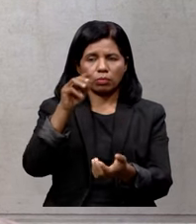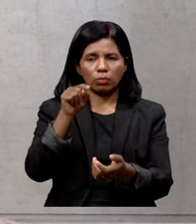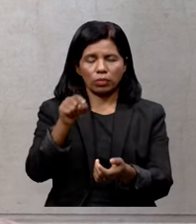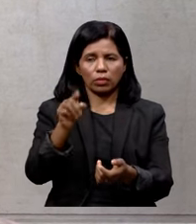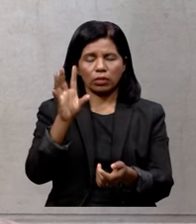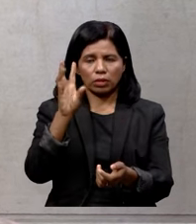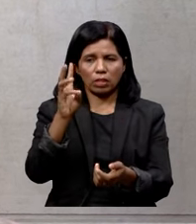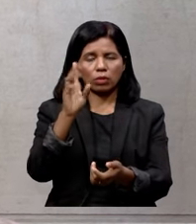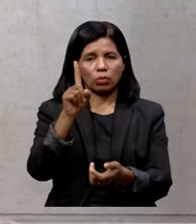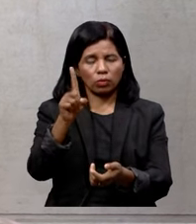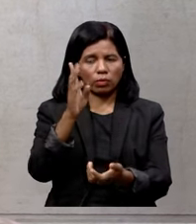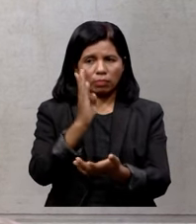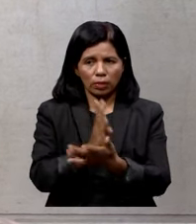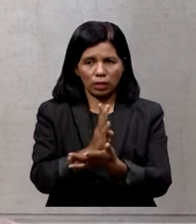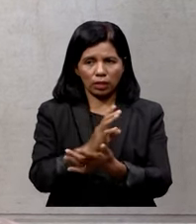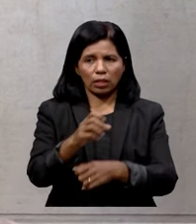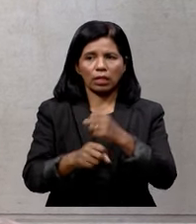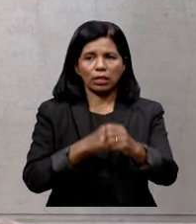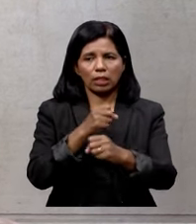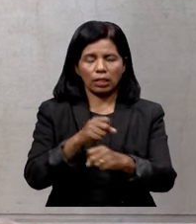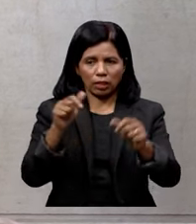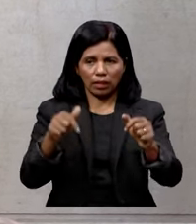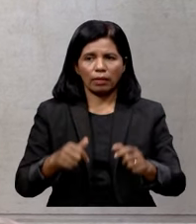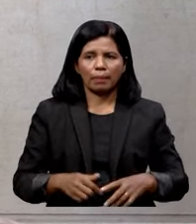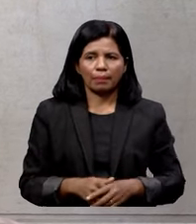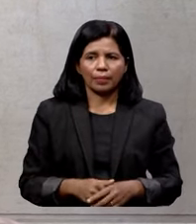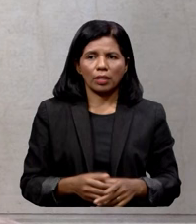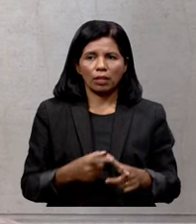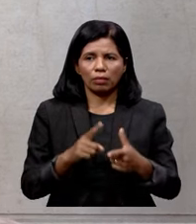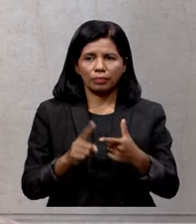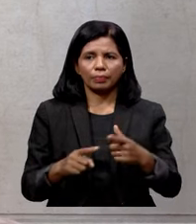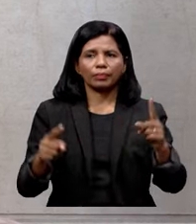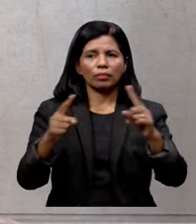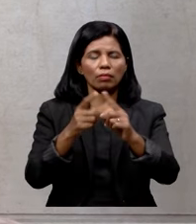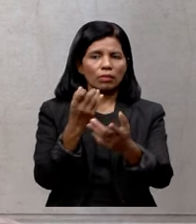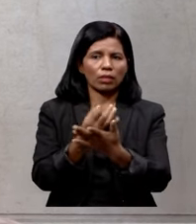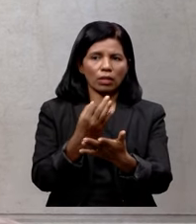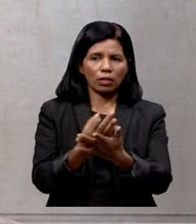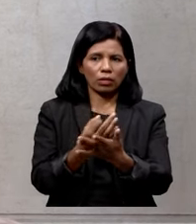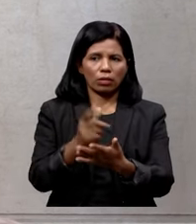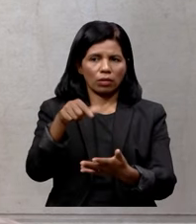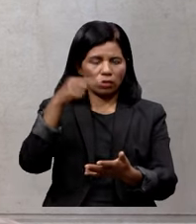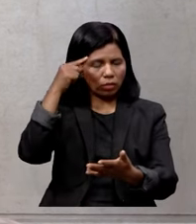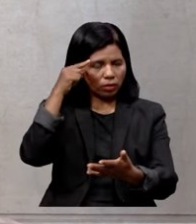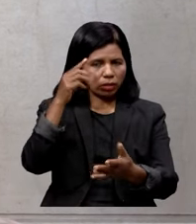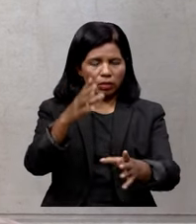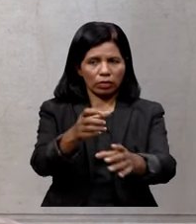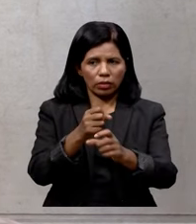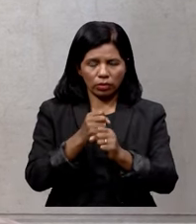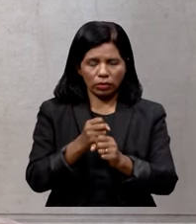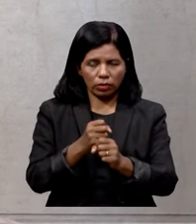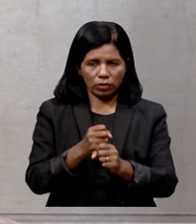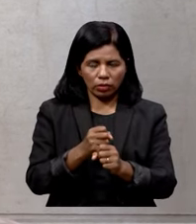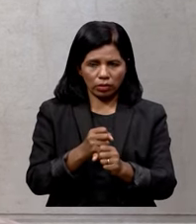1.1 bilhões, retorno para tina nidane, edite. E depois total os anéis que o governo levanta ou não de